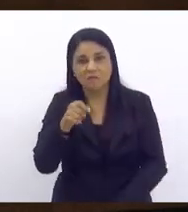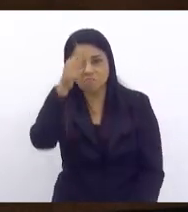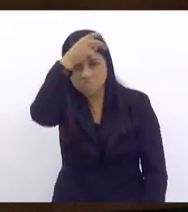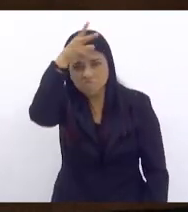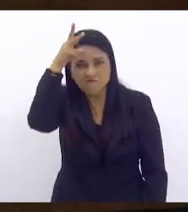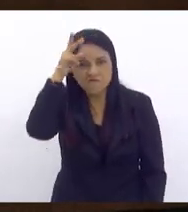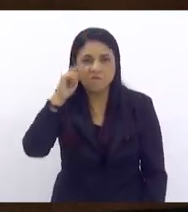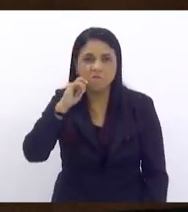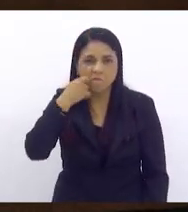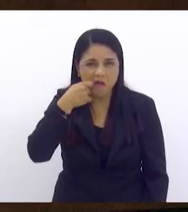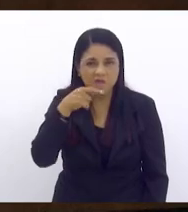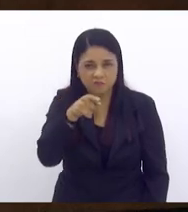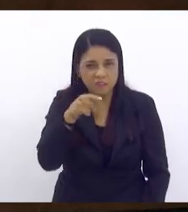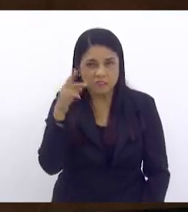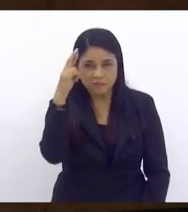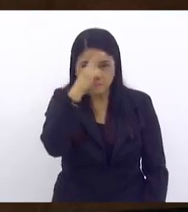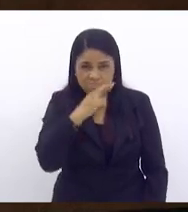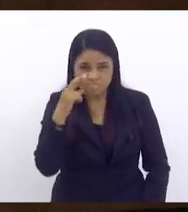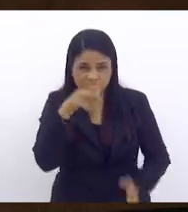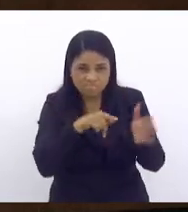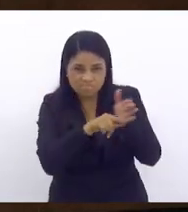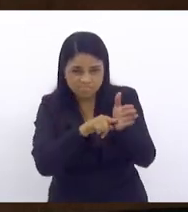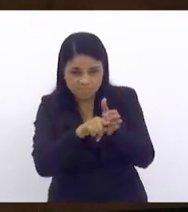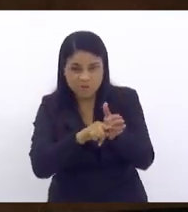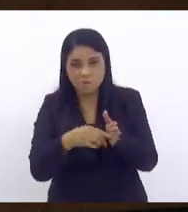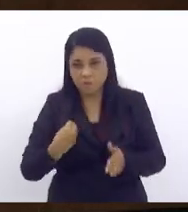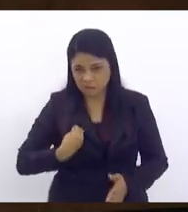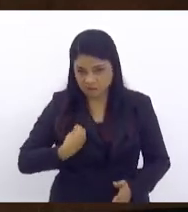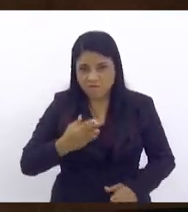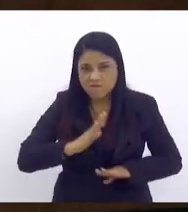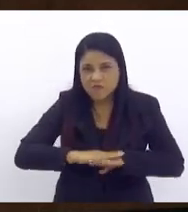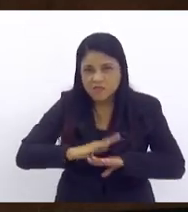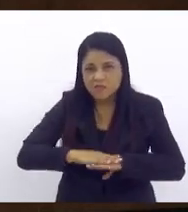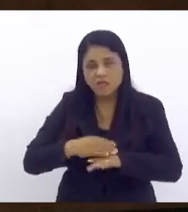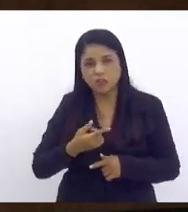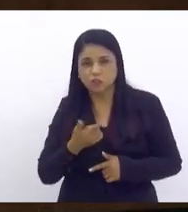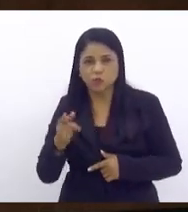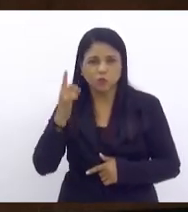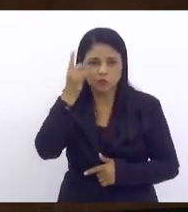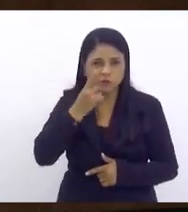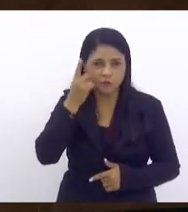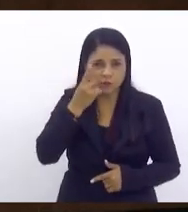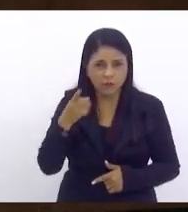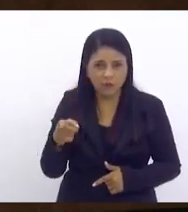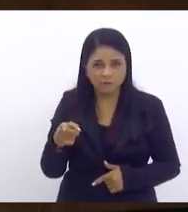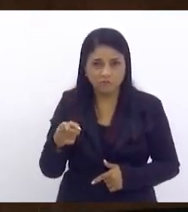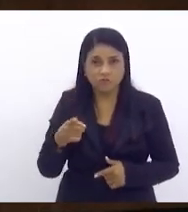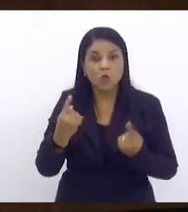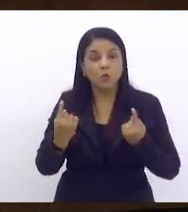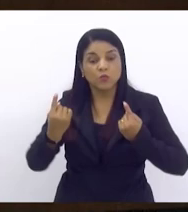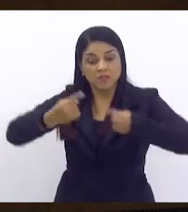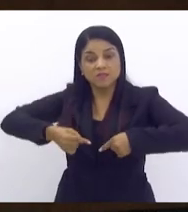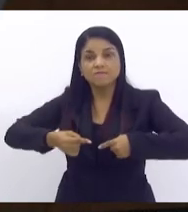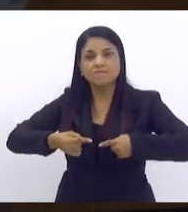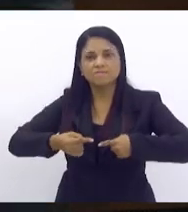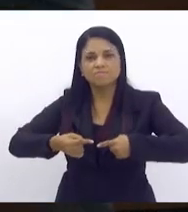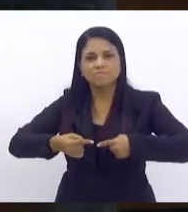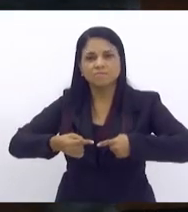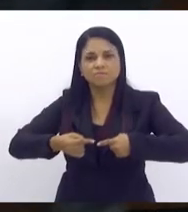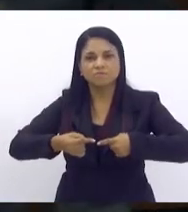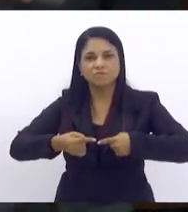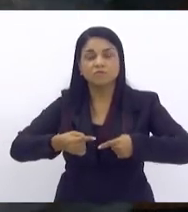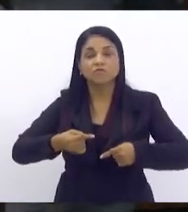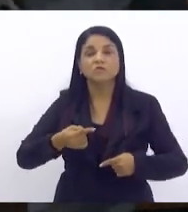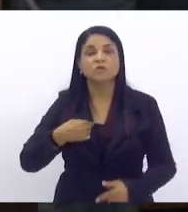Eduardo Paes, que anda investigando a minha vida e de deputados conservadores, fica aqui, olha, o desafio, prefeito. O